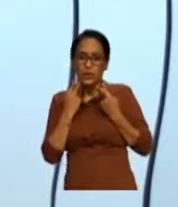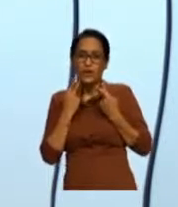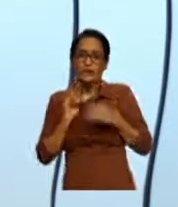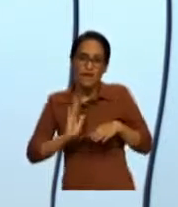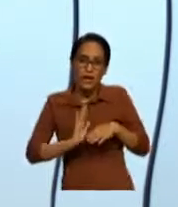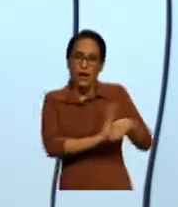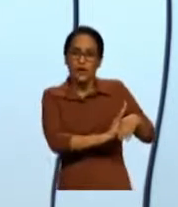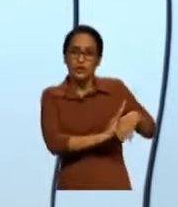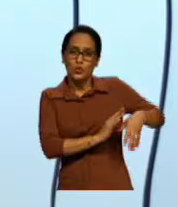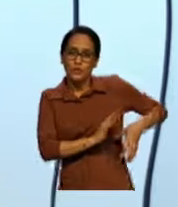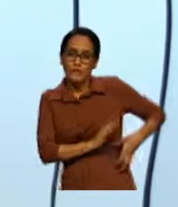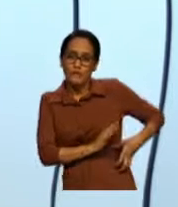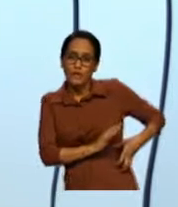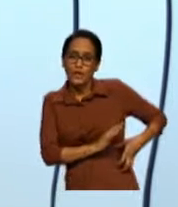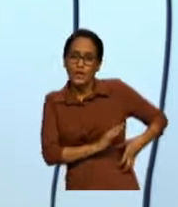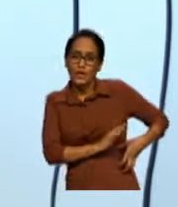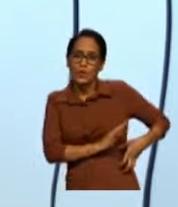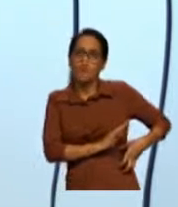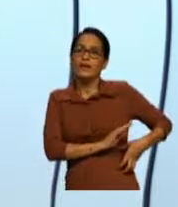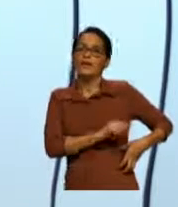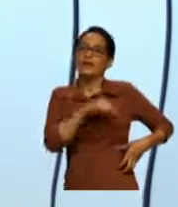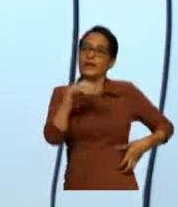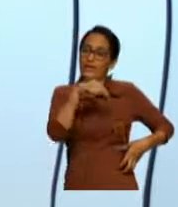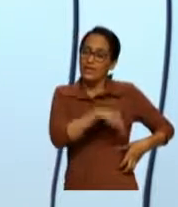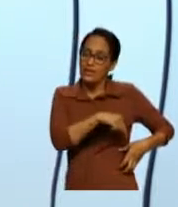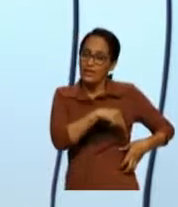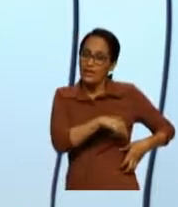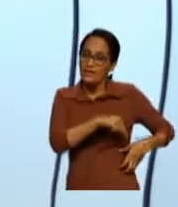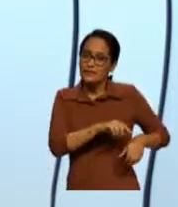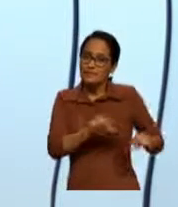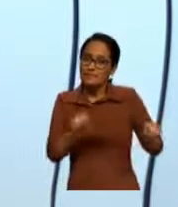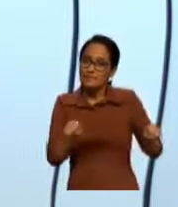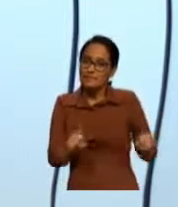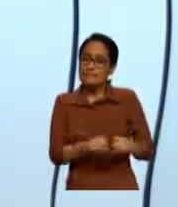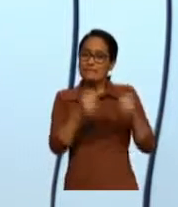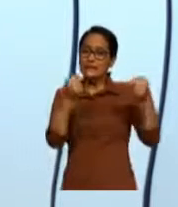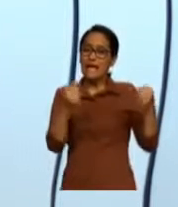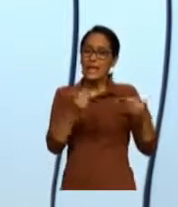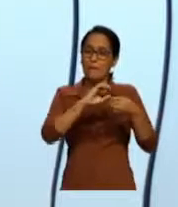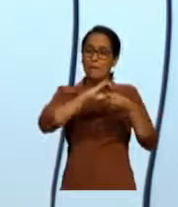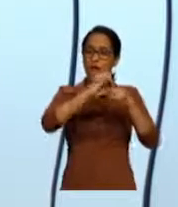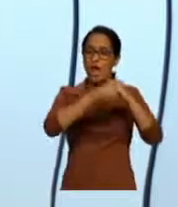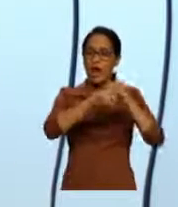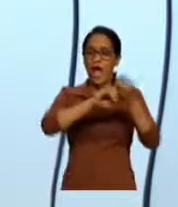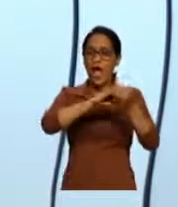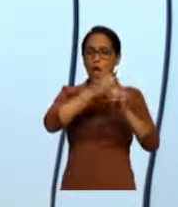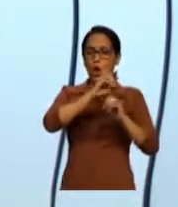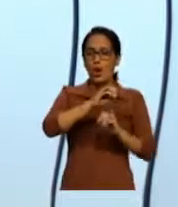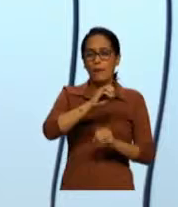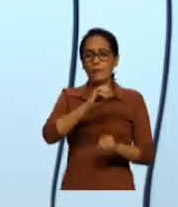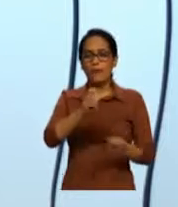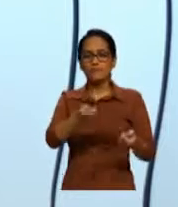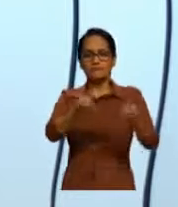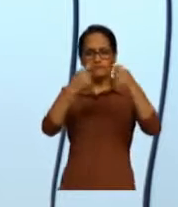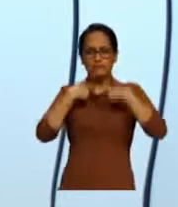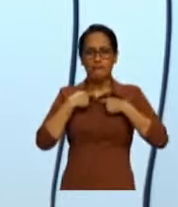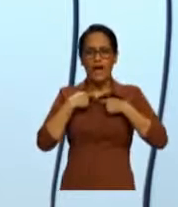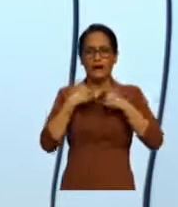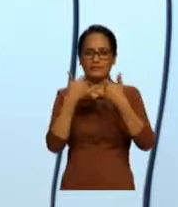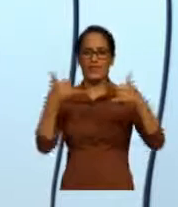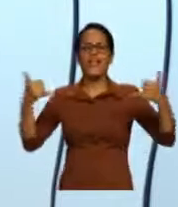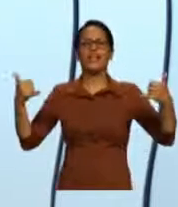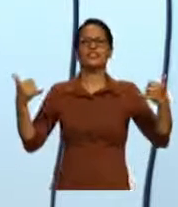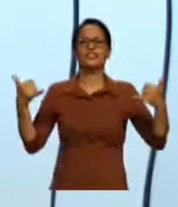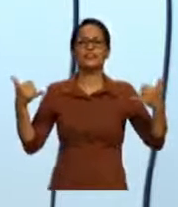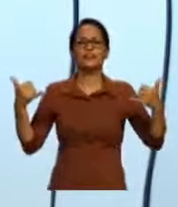fígado quebre moléculas de lipídio, proteínas, para ter energia. Por